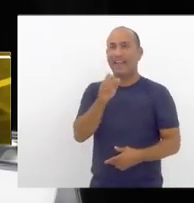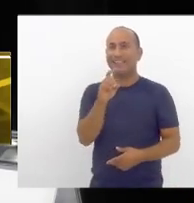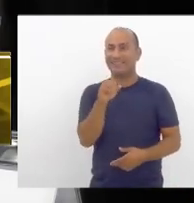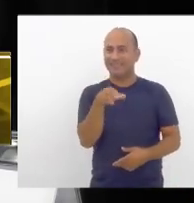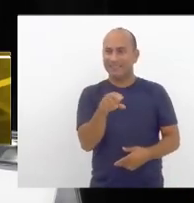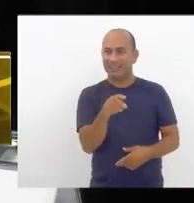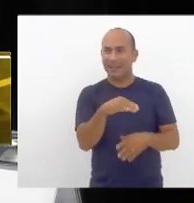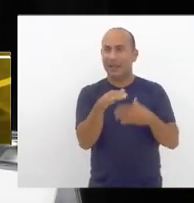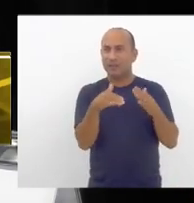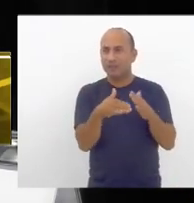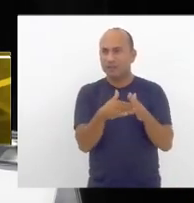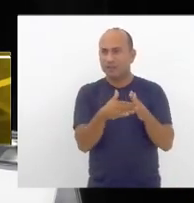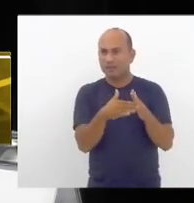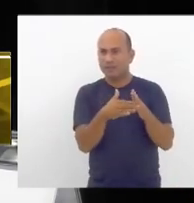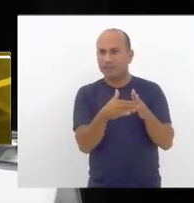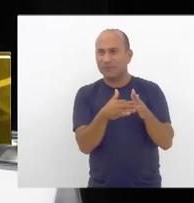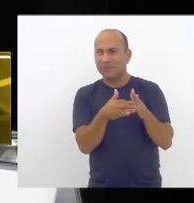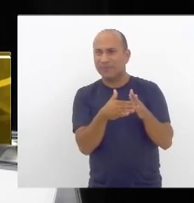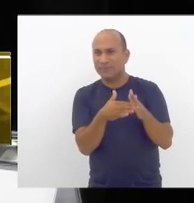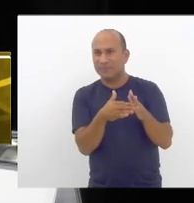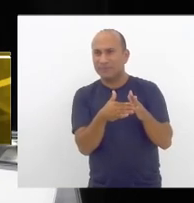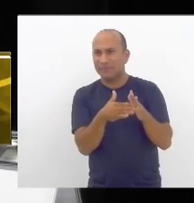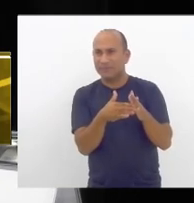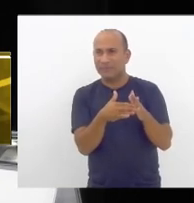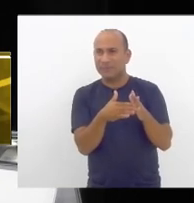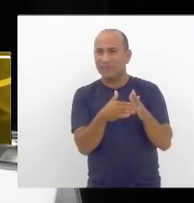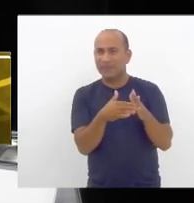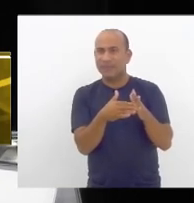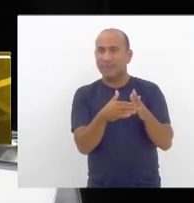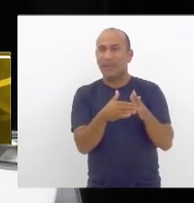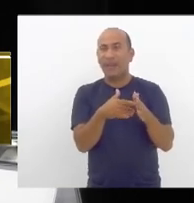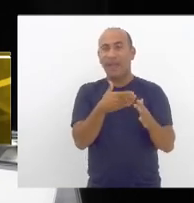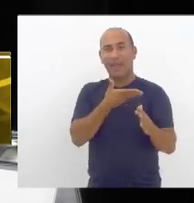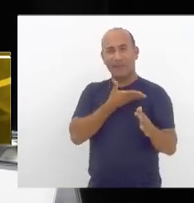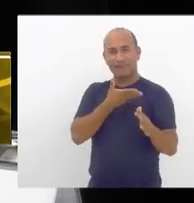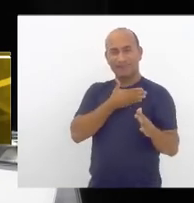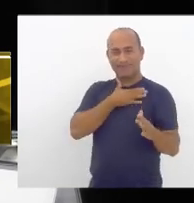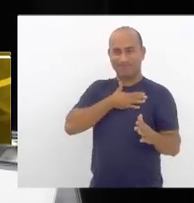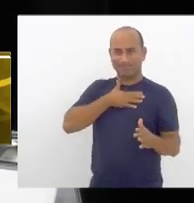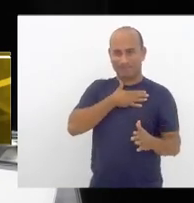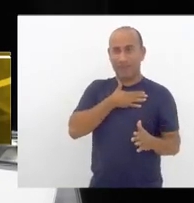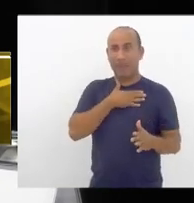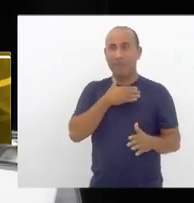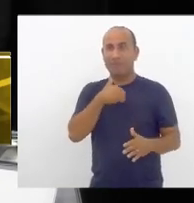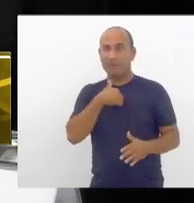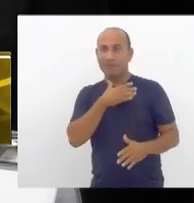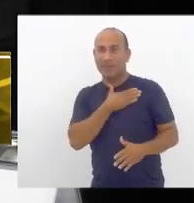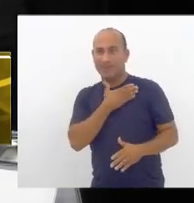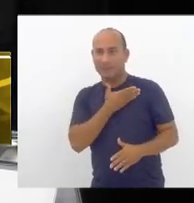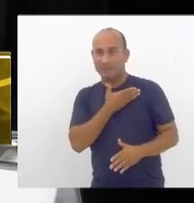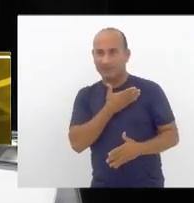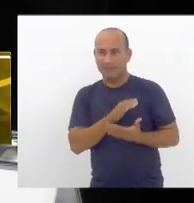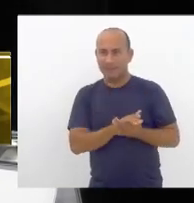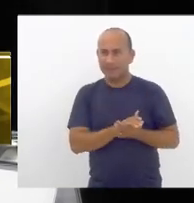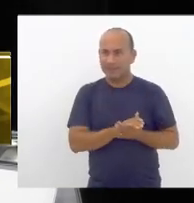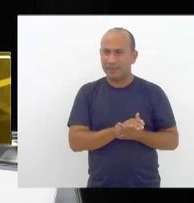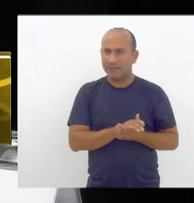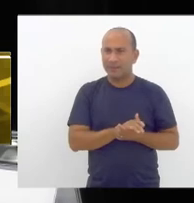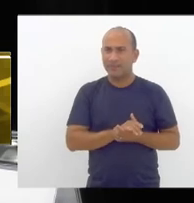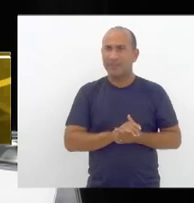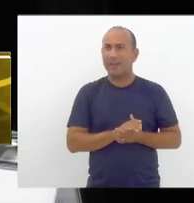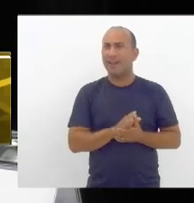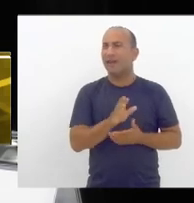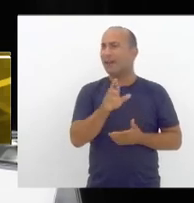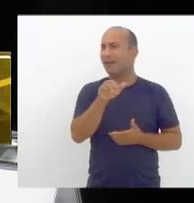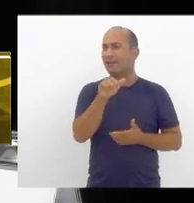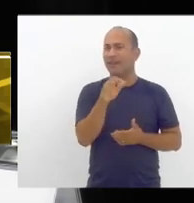é todos os homens o nome do Otávio nosso querido amigo bom meus amigos Guilherme Guilherme fez aqui Rafael